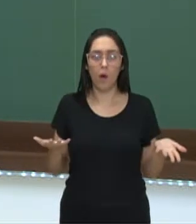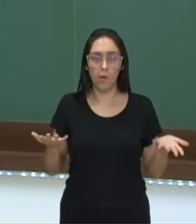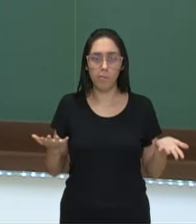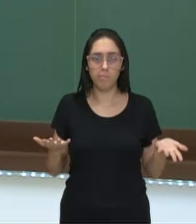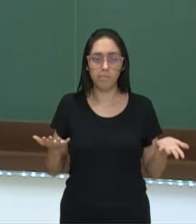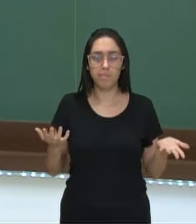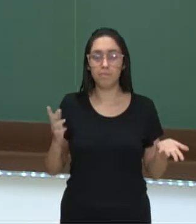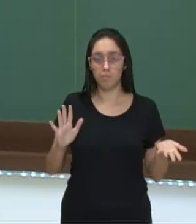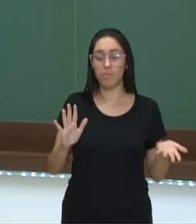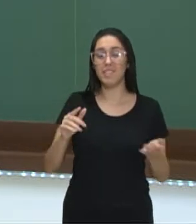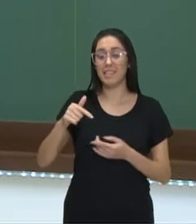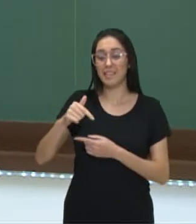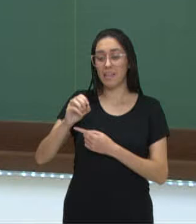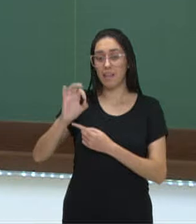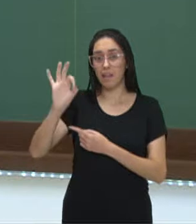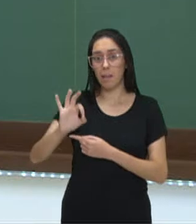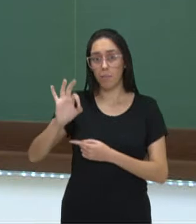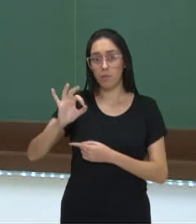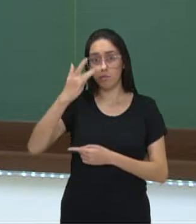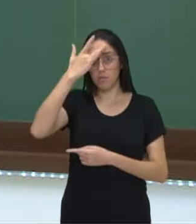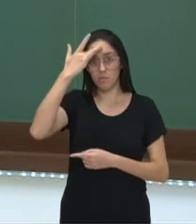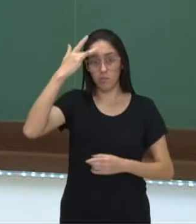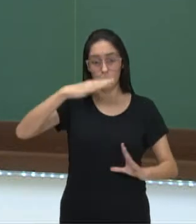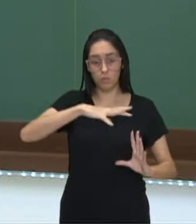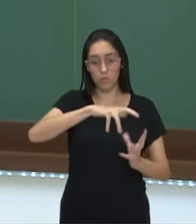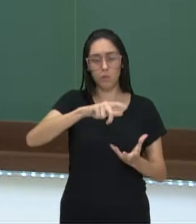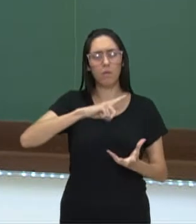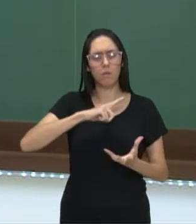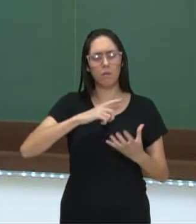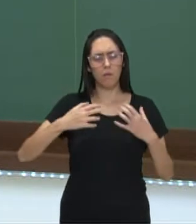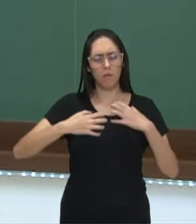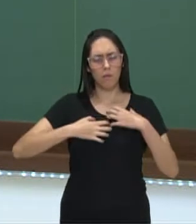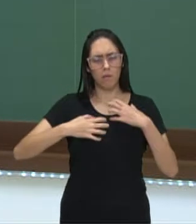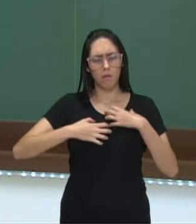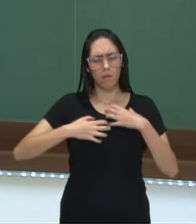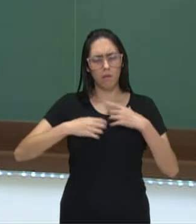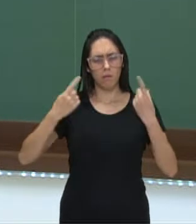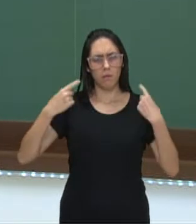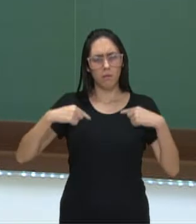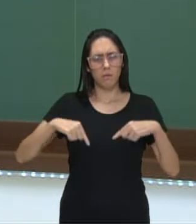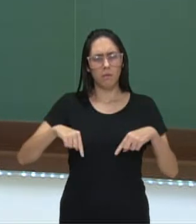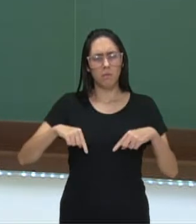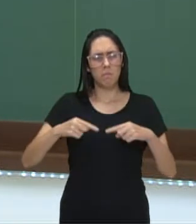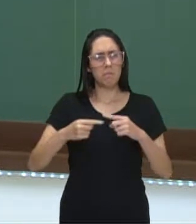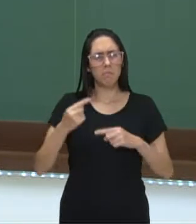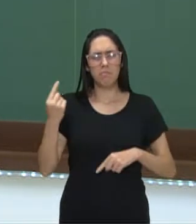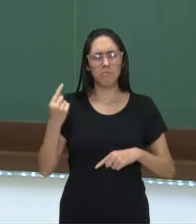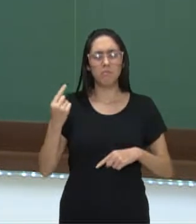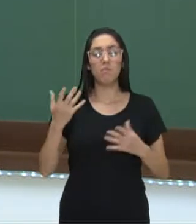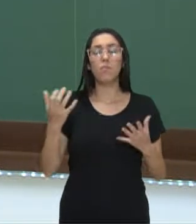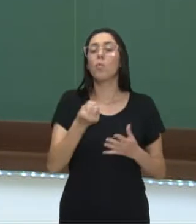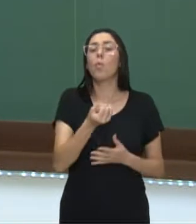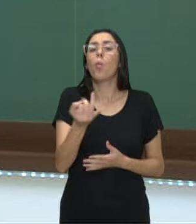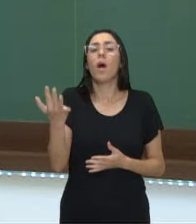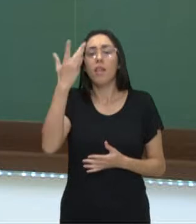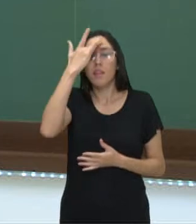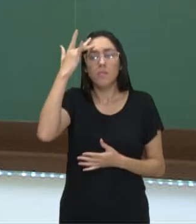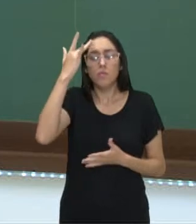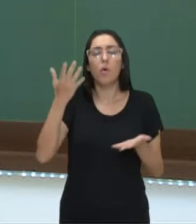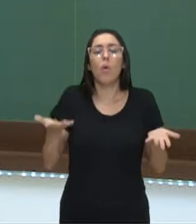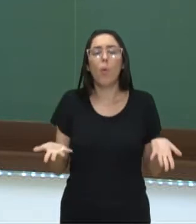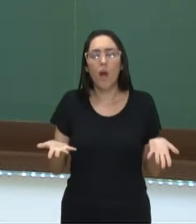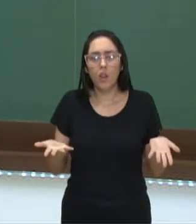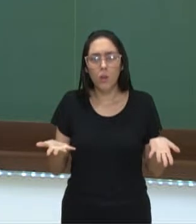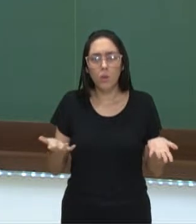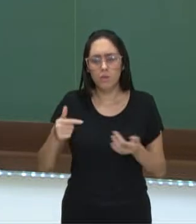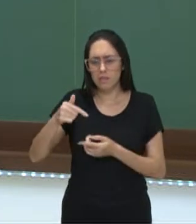Considerando que 70% da população mundial manifesta esses sinais, qual seria esse número de pessoas? Quanto